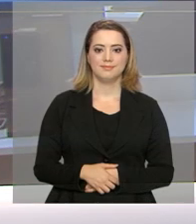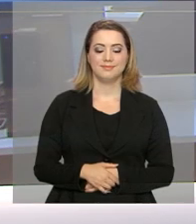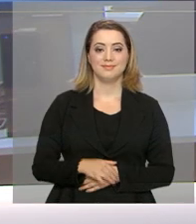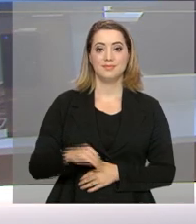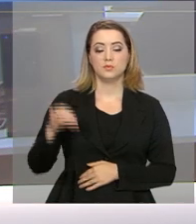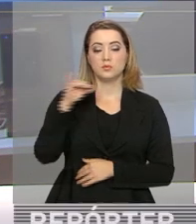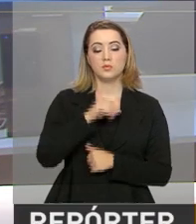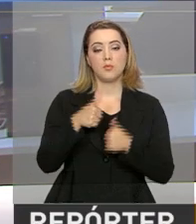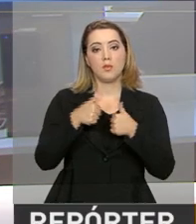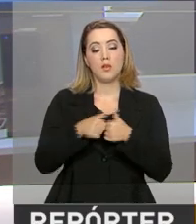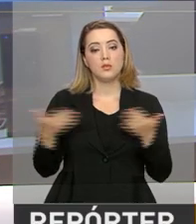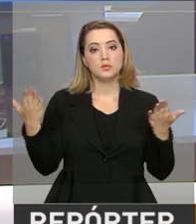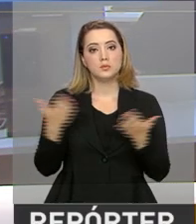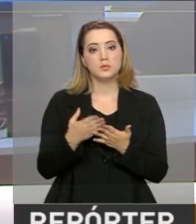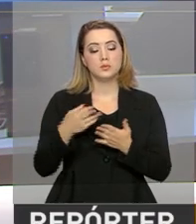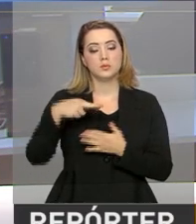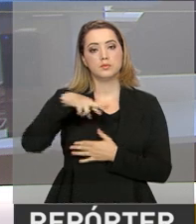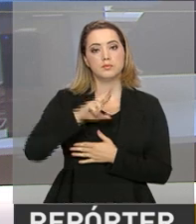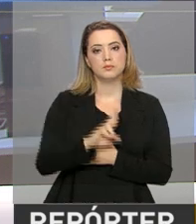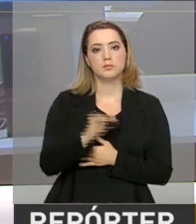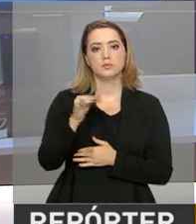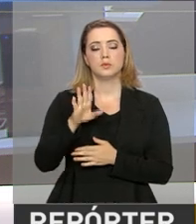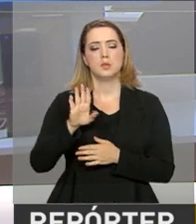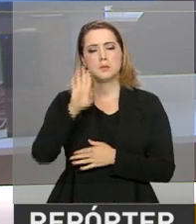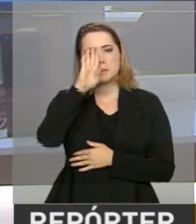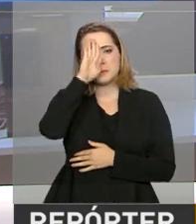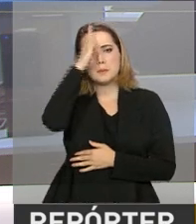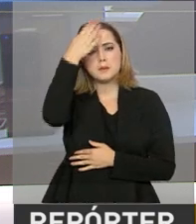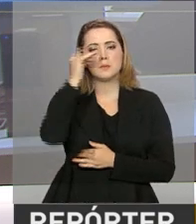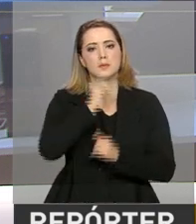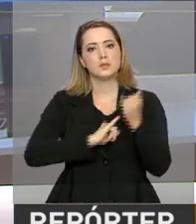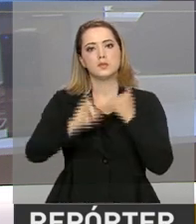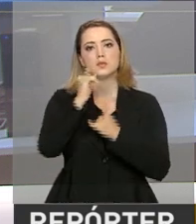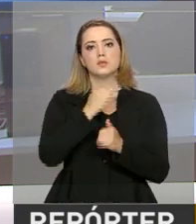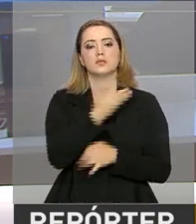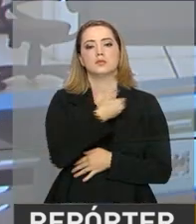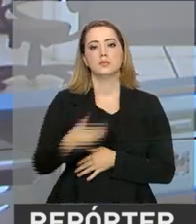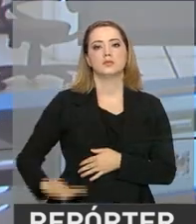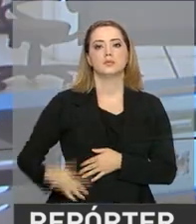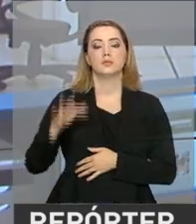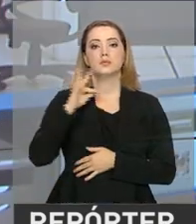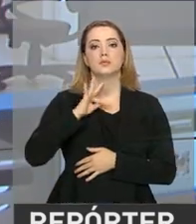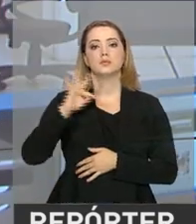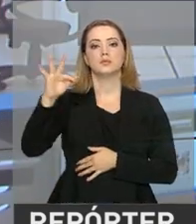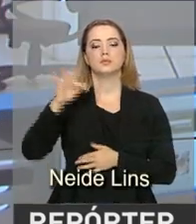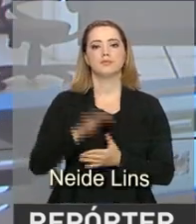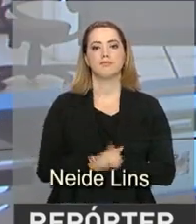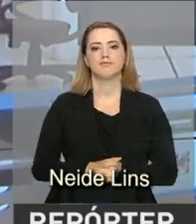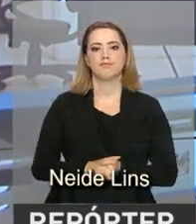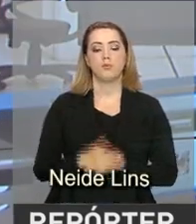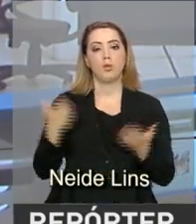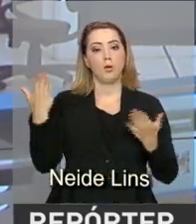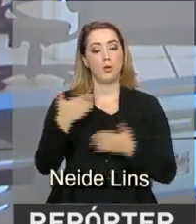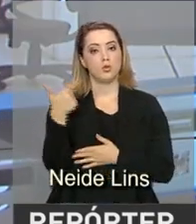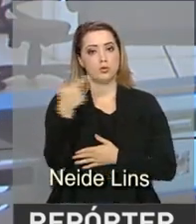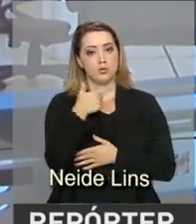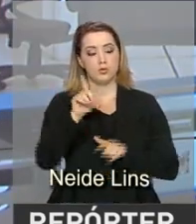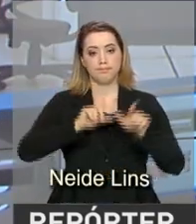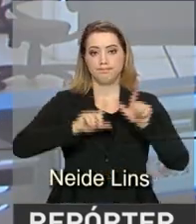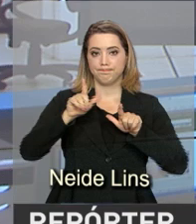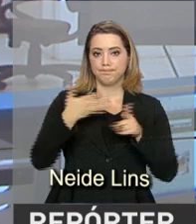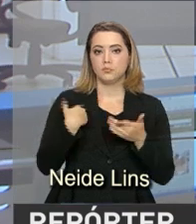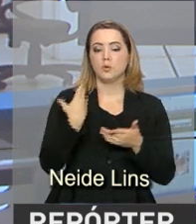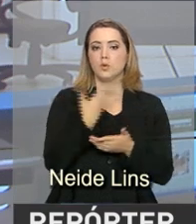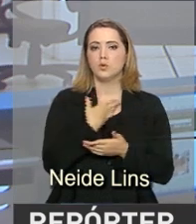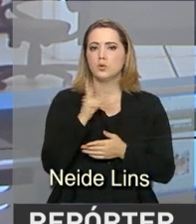Olá estamos de volta com repórter NBR as principais notícias do Governo Federal na segunda reportagem sobre a reforma da